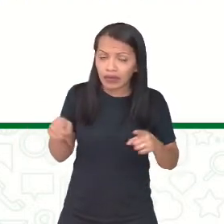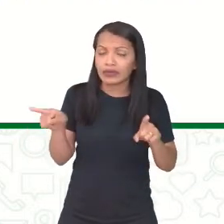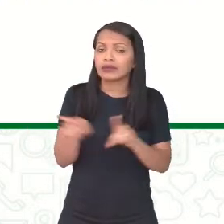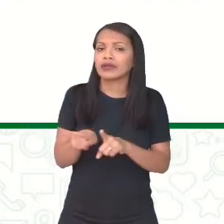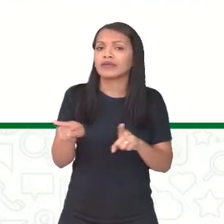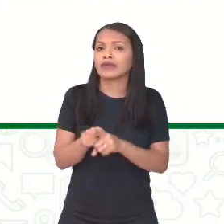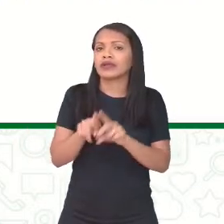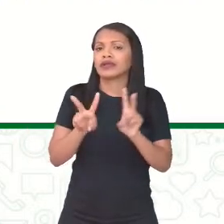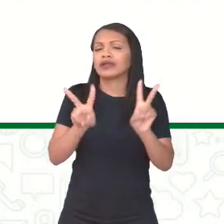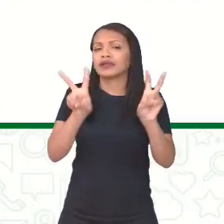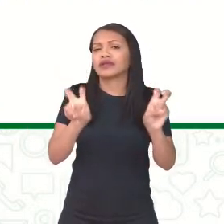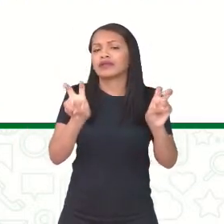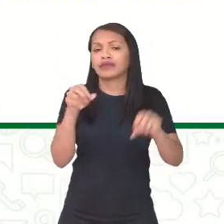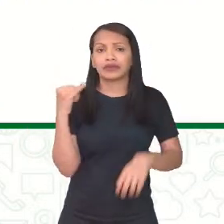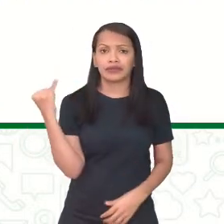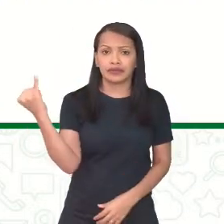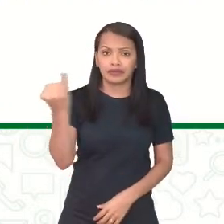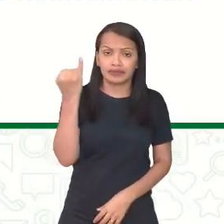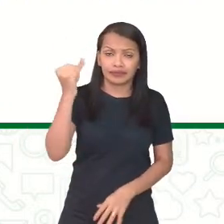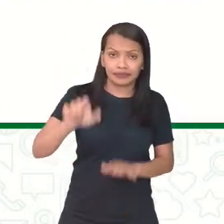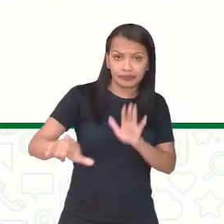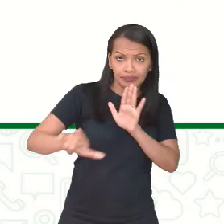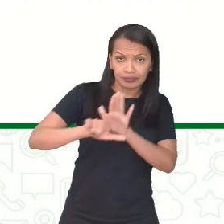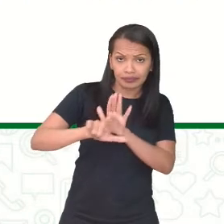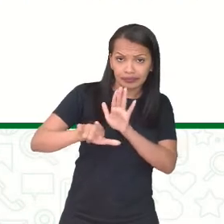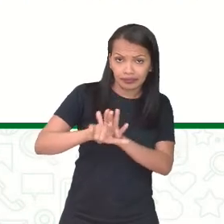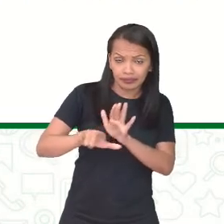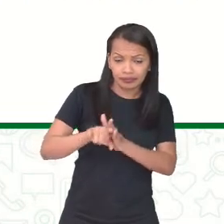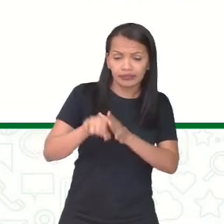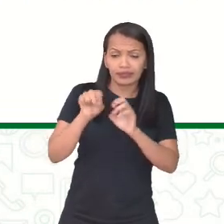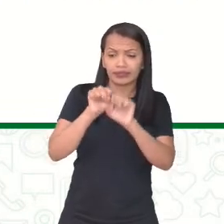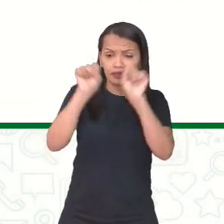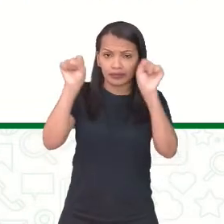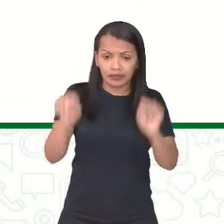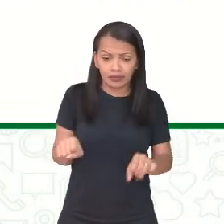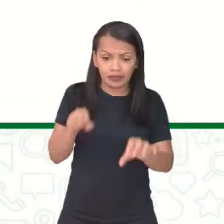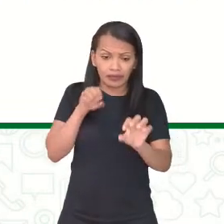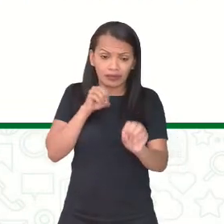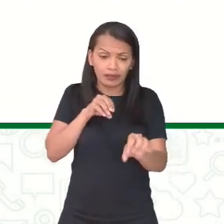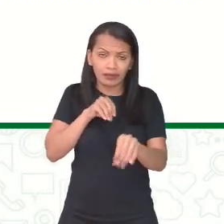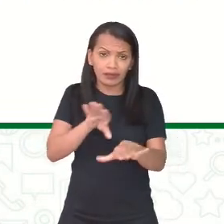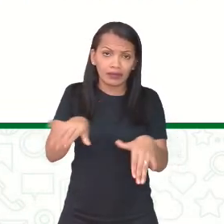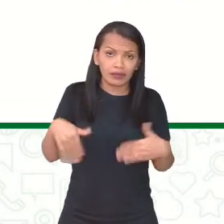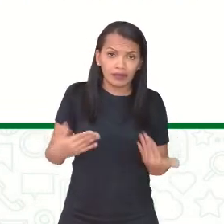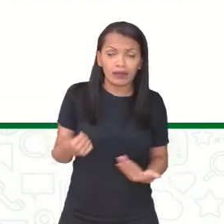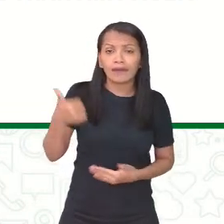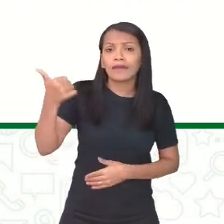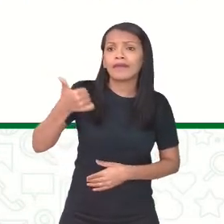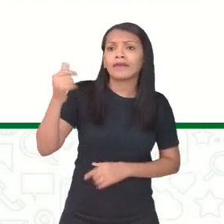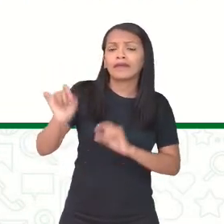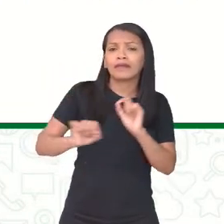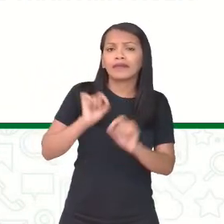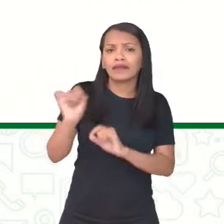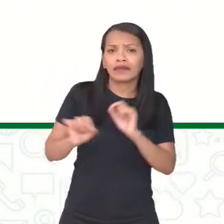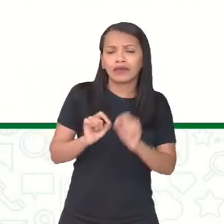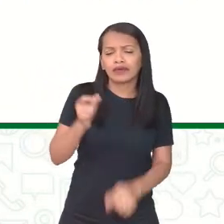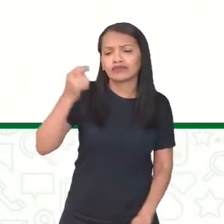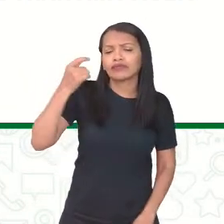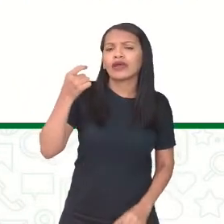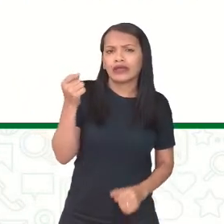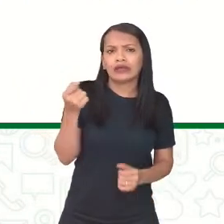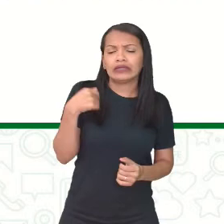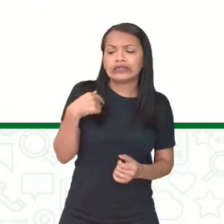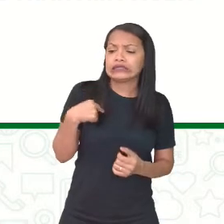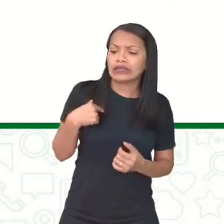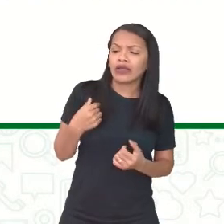temas importantes, como as leis que regem o nosso sistema educacional. Então, o primeiro ponto é falar em ser consensual, como eu